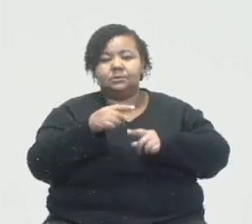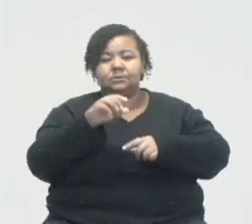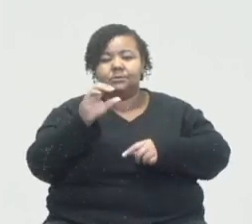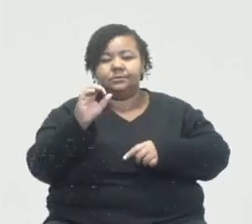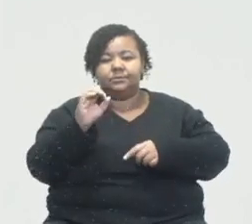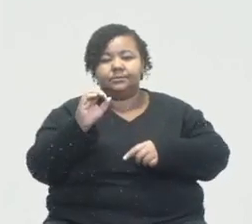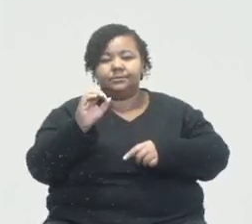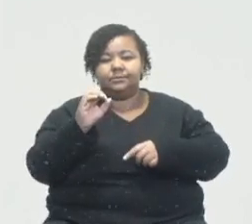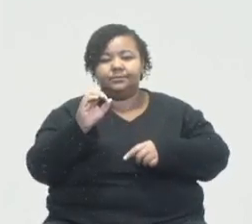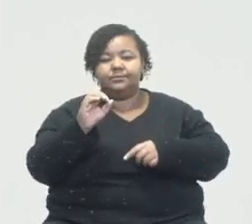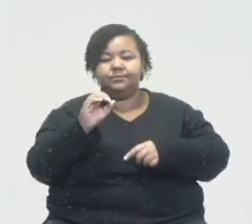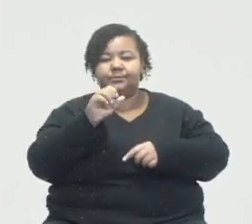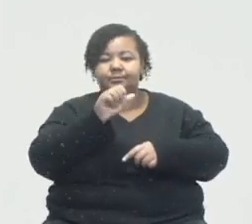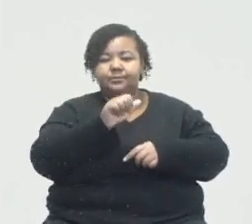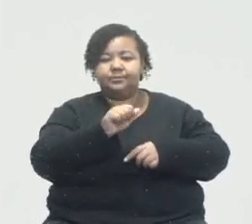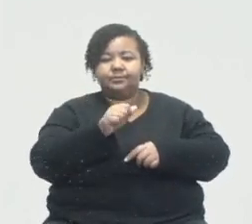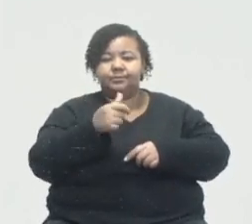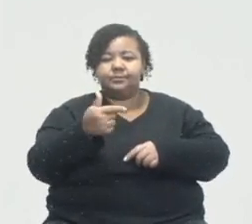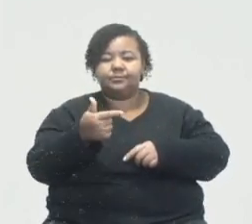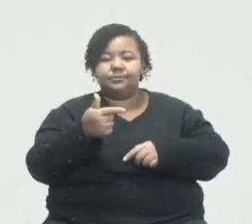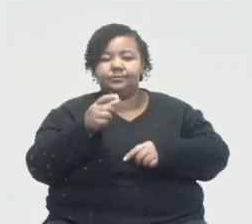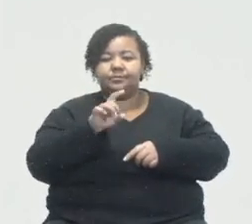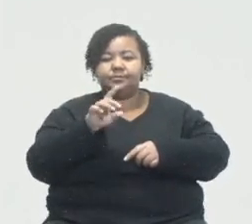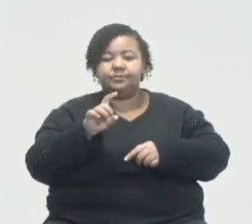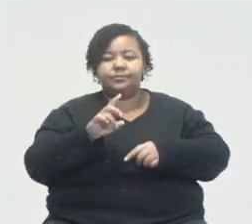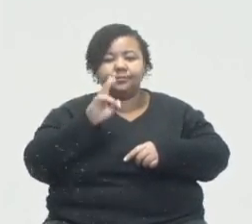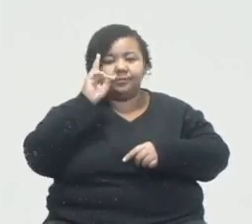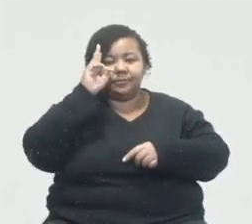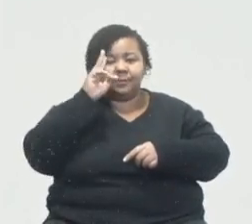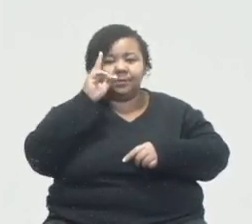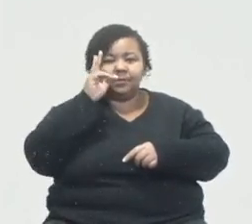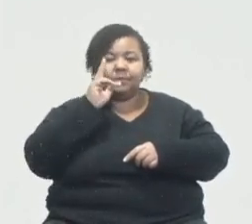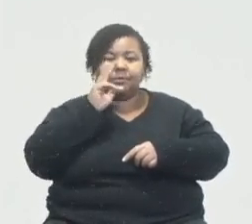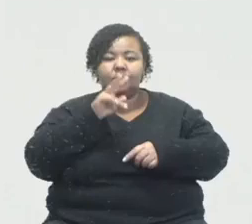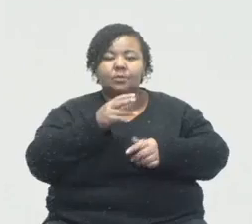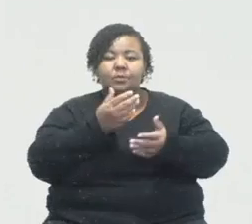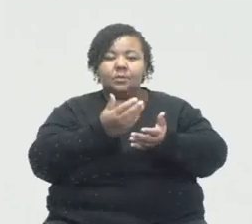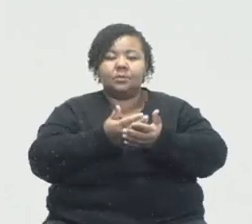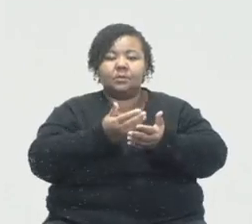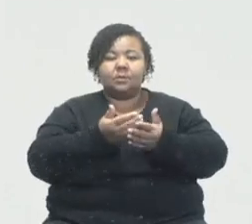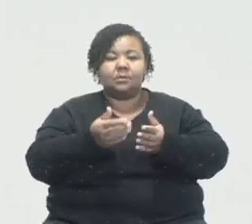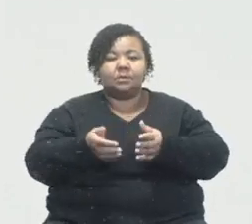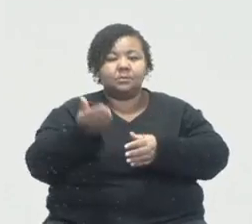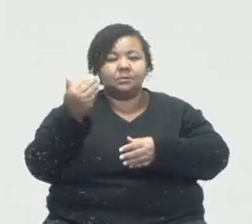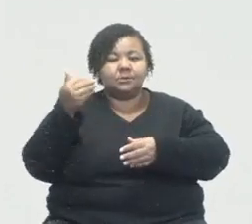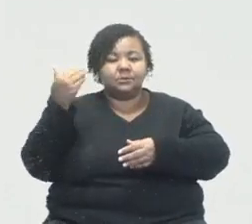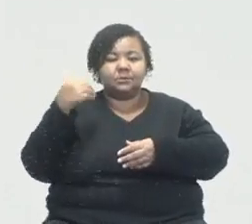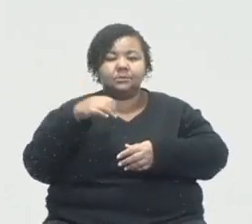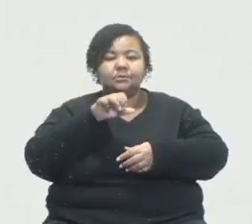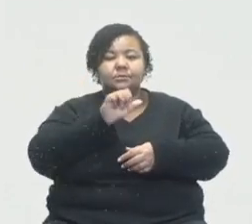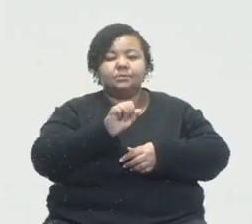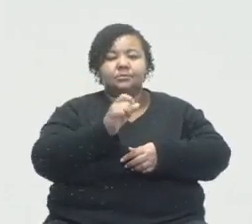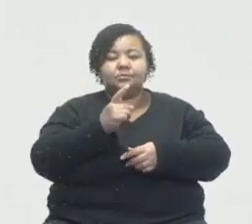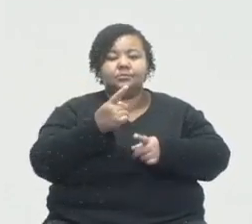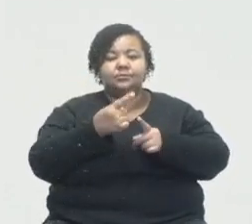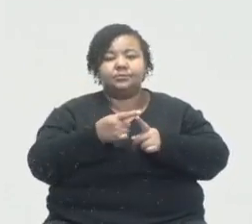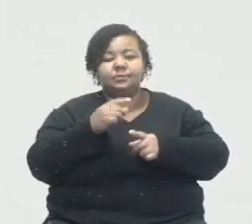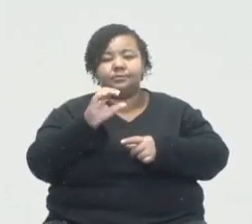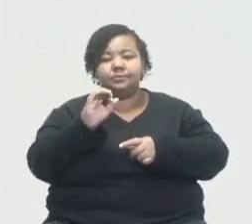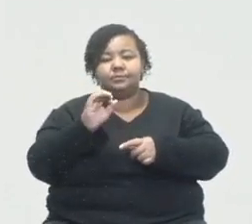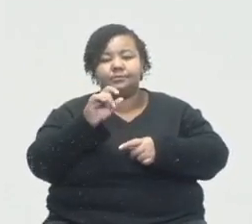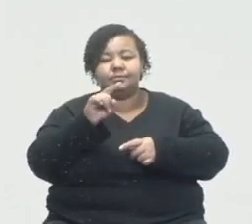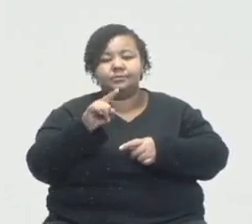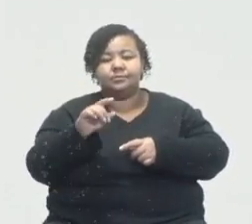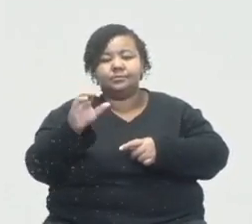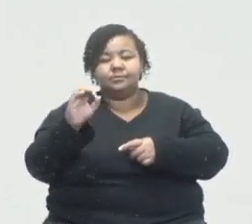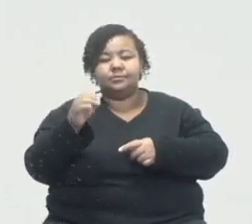0, A2. Só relembrando o que a gente viu na aula passada. A1 vezes 0, 0.